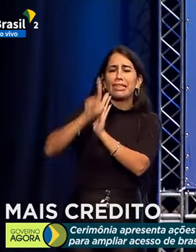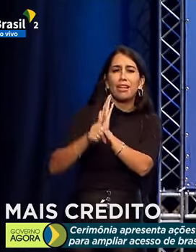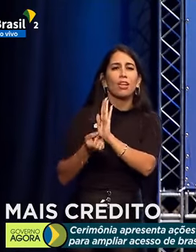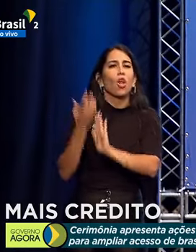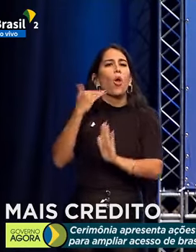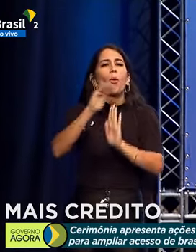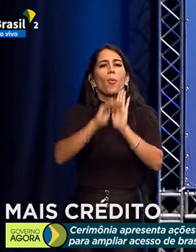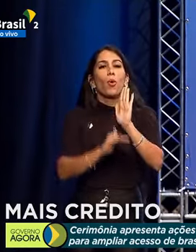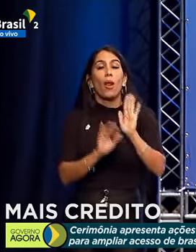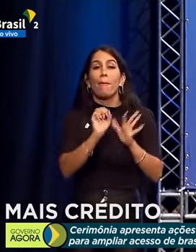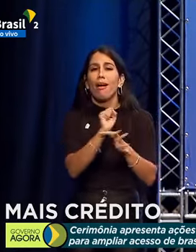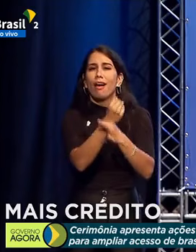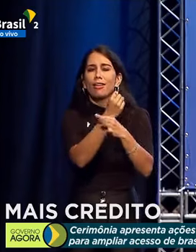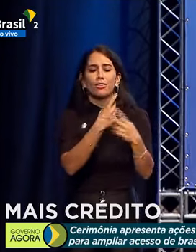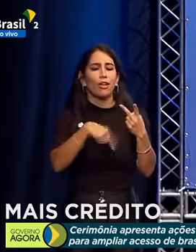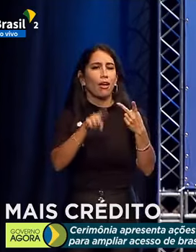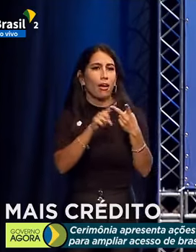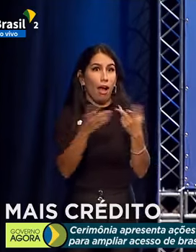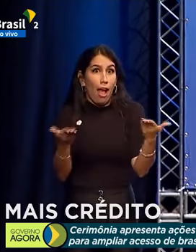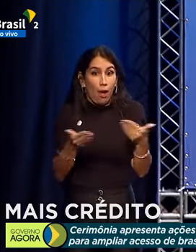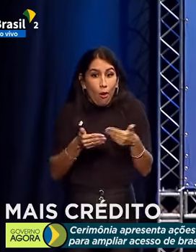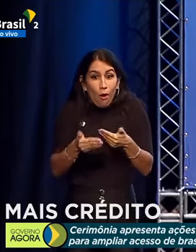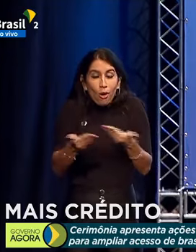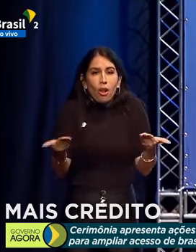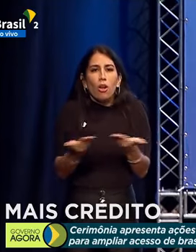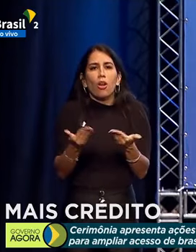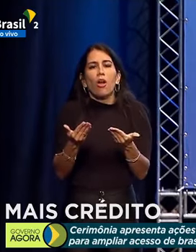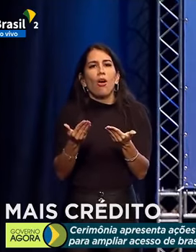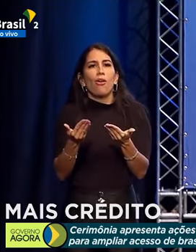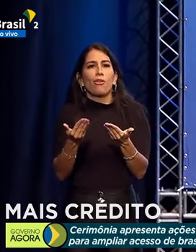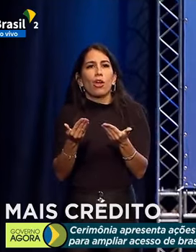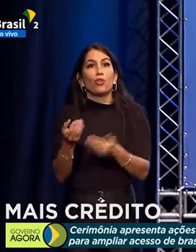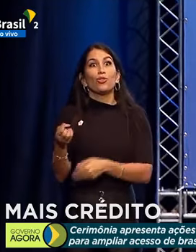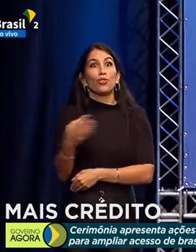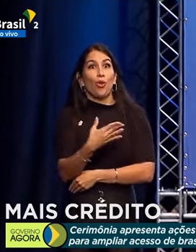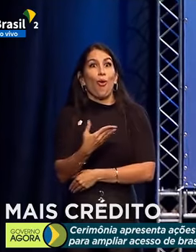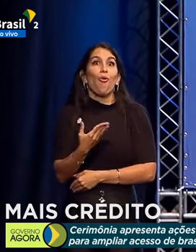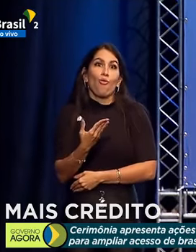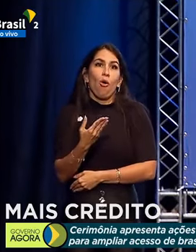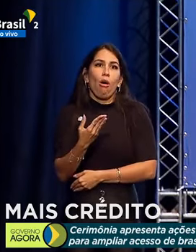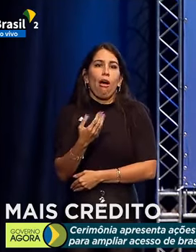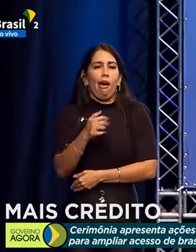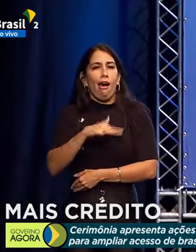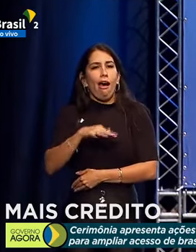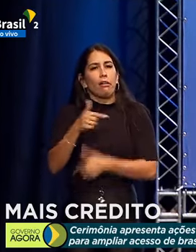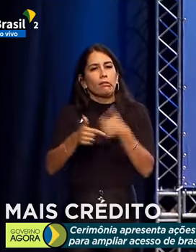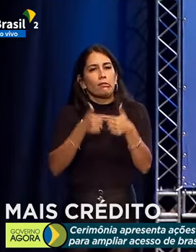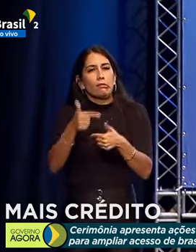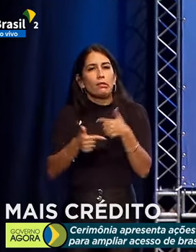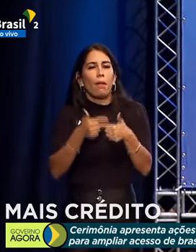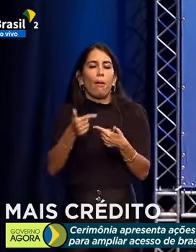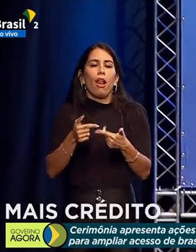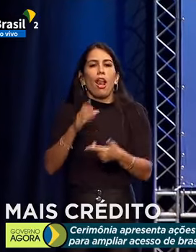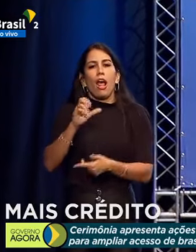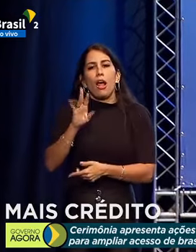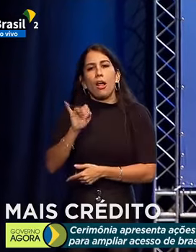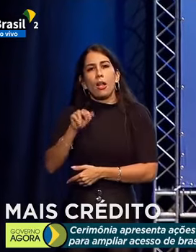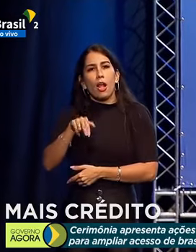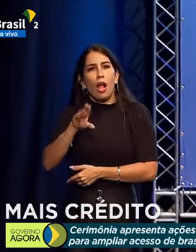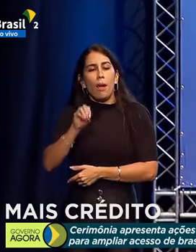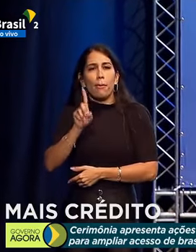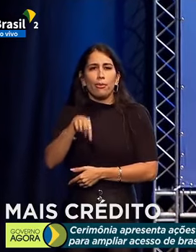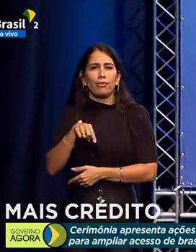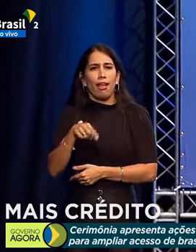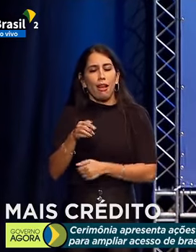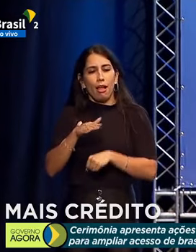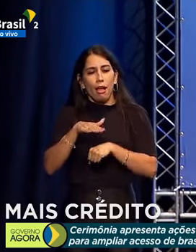garantia, criou agora o carbono, o nosso novo mercado de carbono, que é o certificado de produção